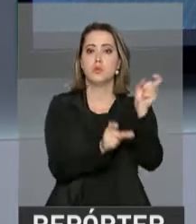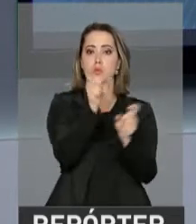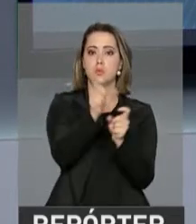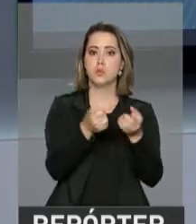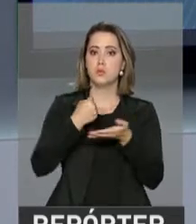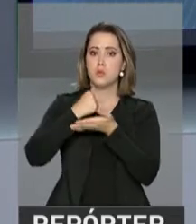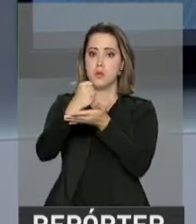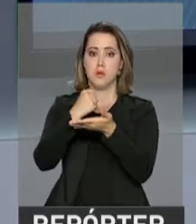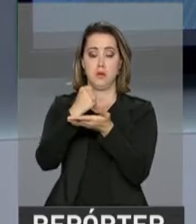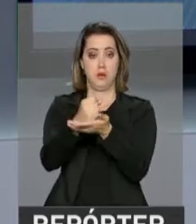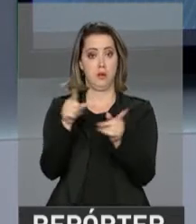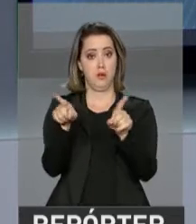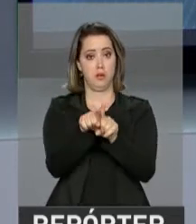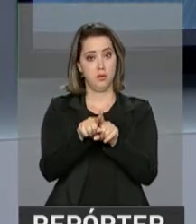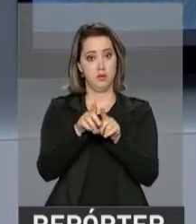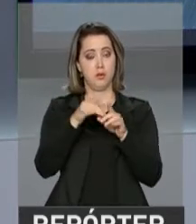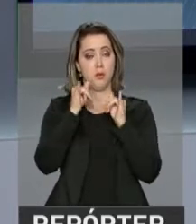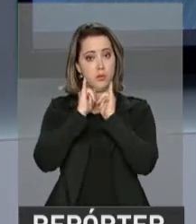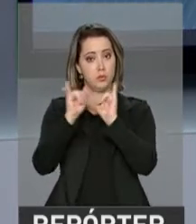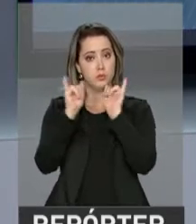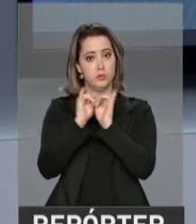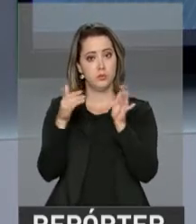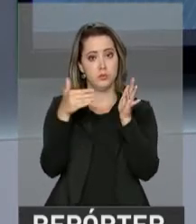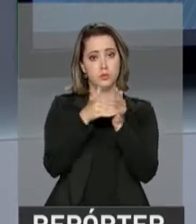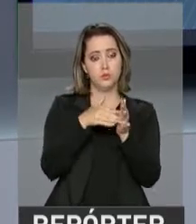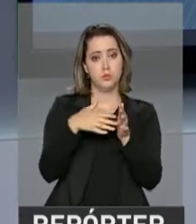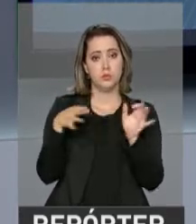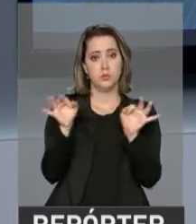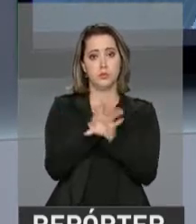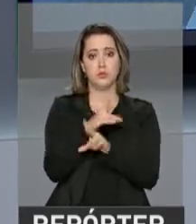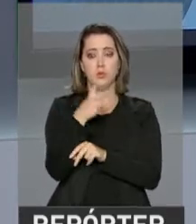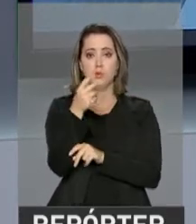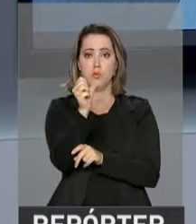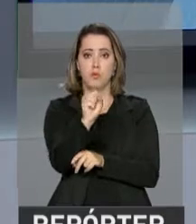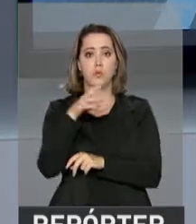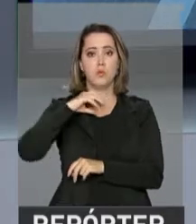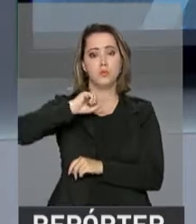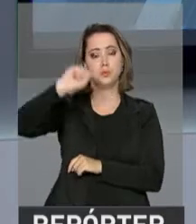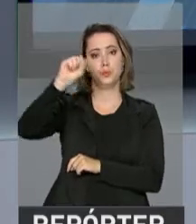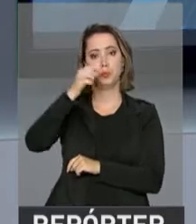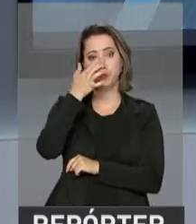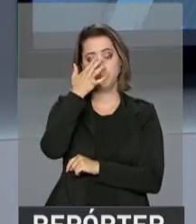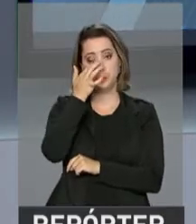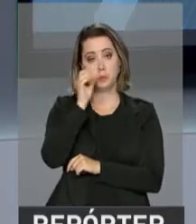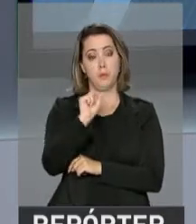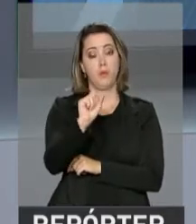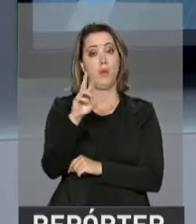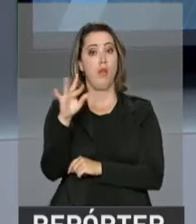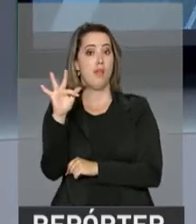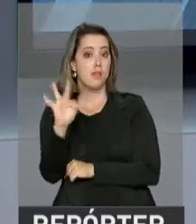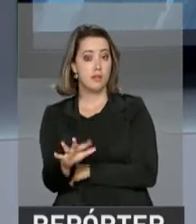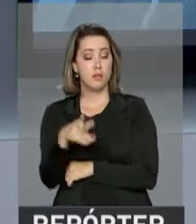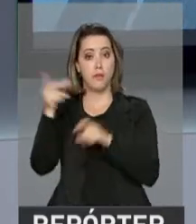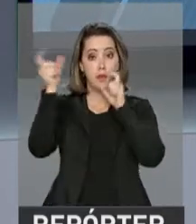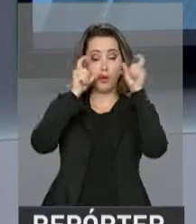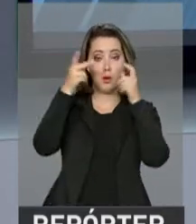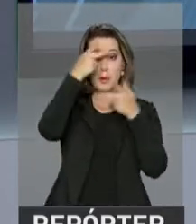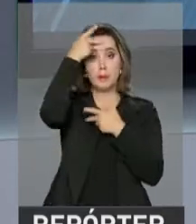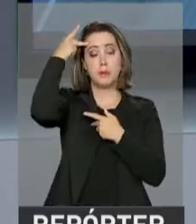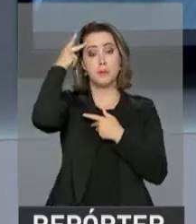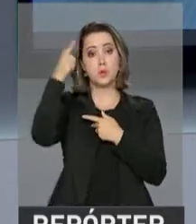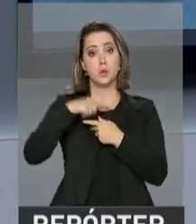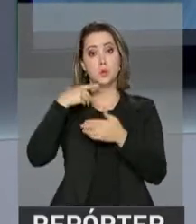milhões de contribuintes entreguem a declaração até o prazo final que é dia 28 de abril a receita alerta que os contribuintes